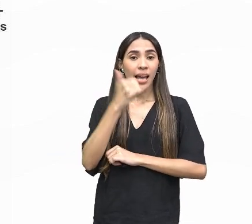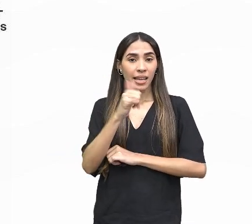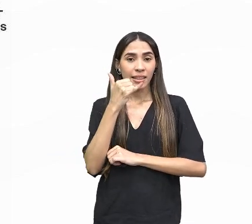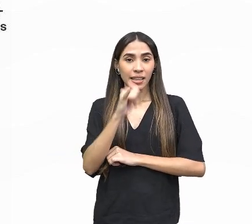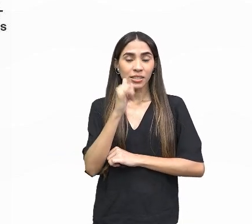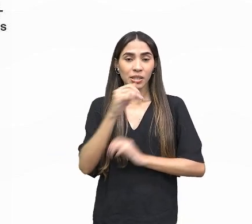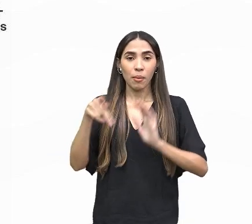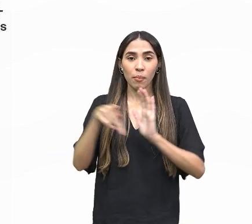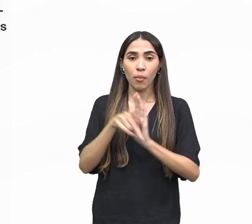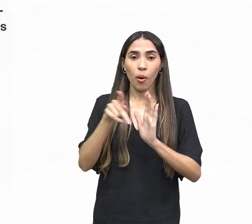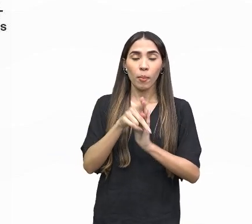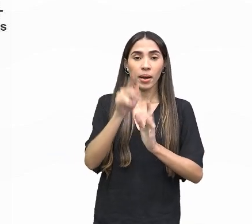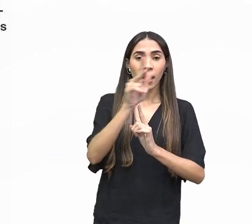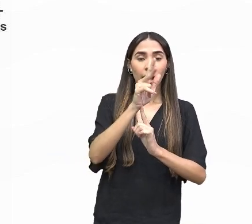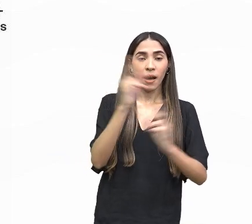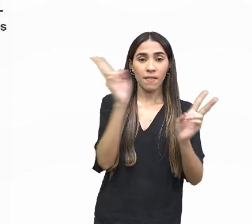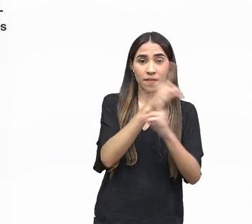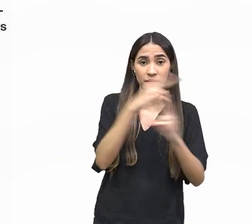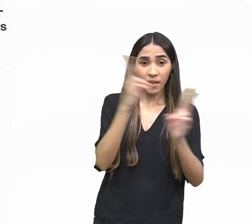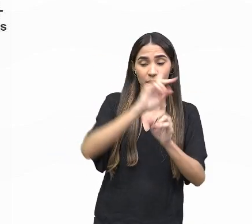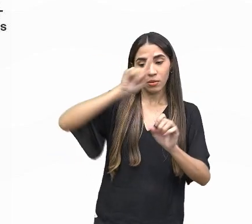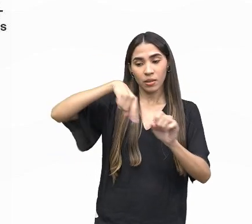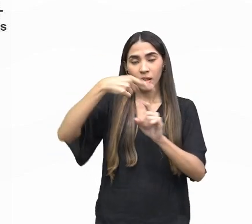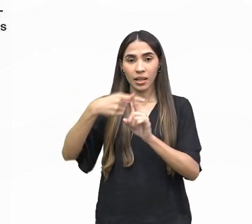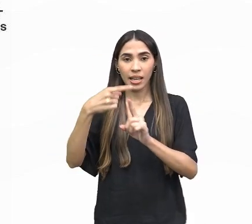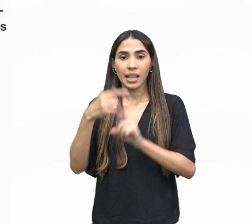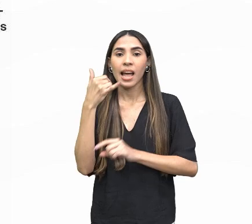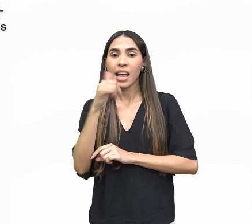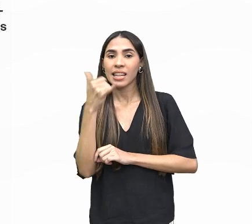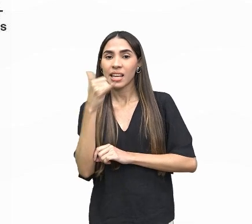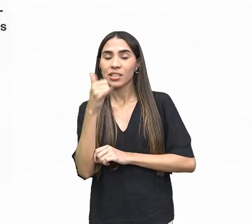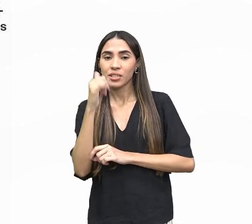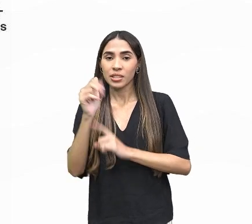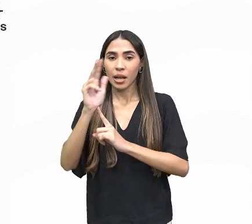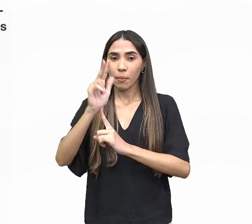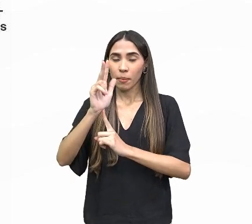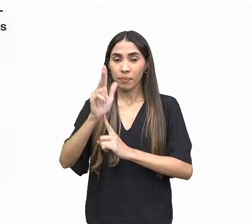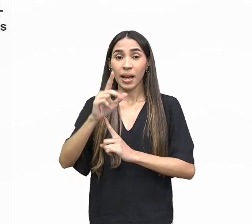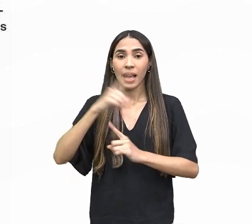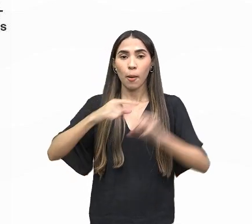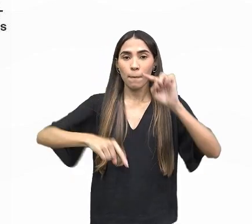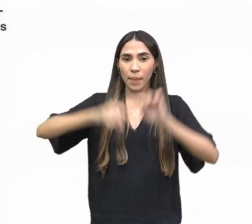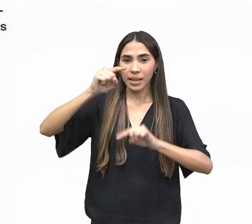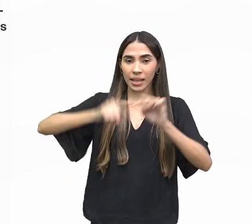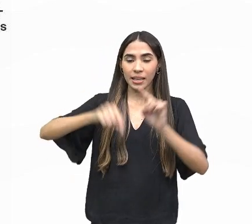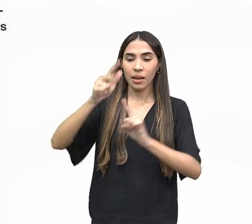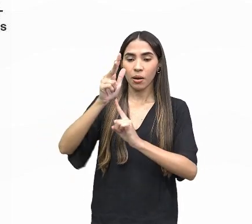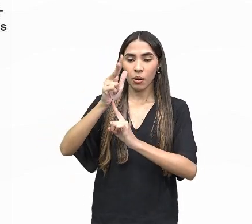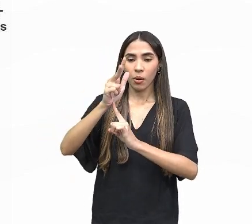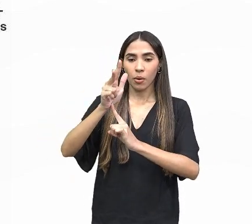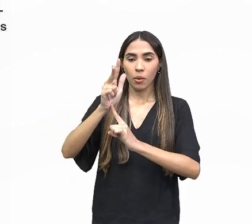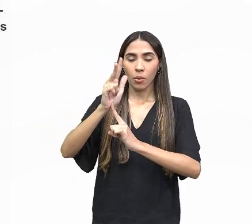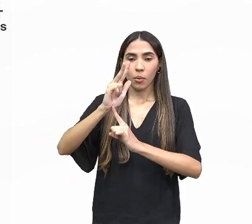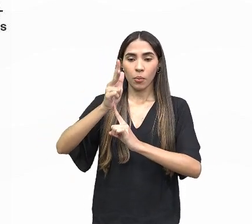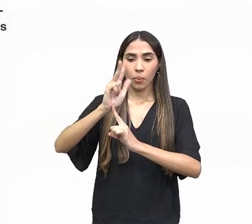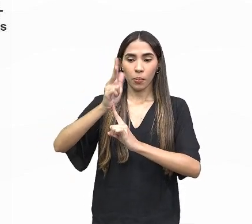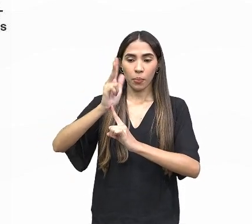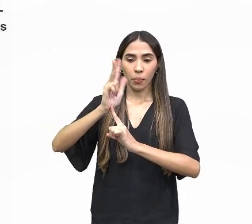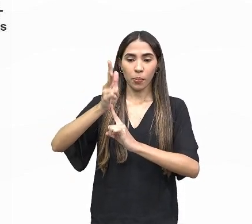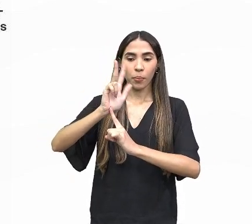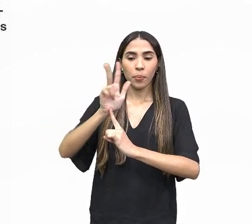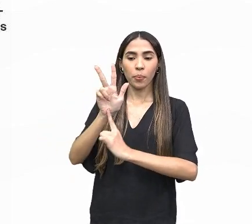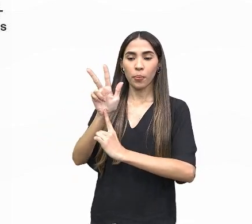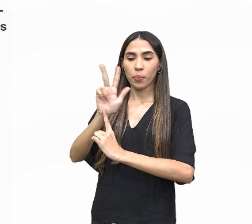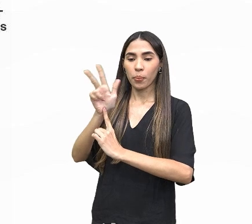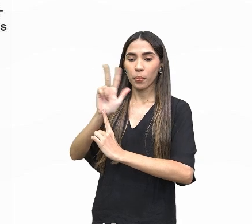energia elétrica, são usados aerogeradores, que possuem imensas hélices que se movimentam de acordo com a